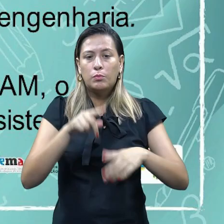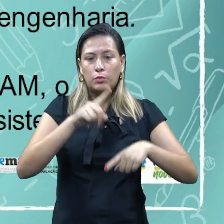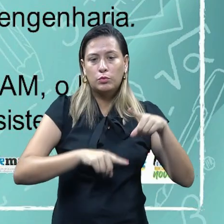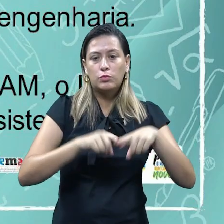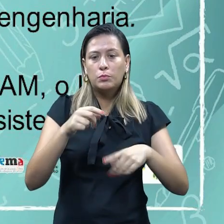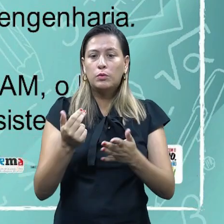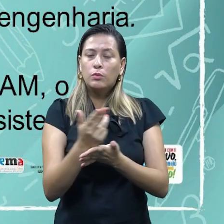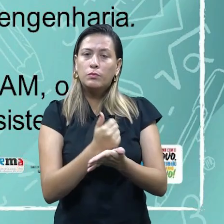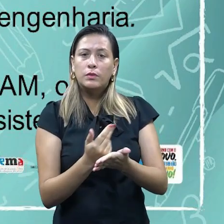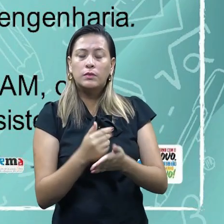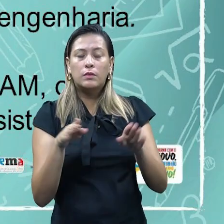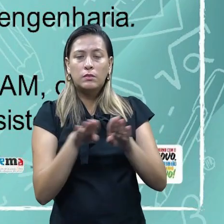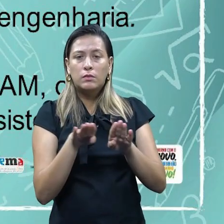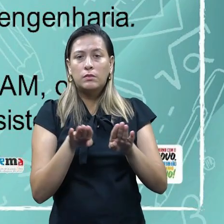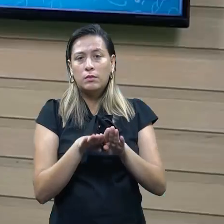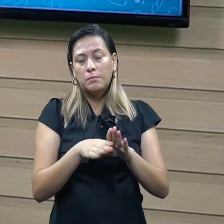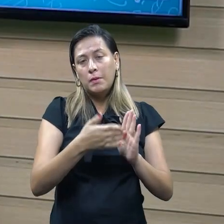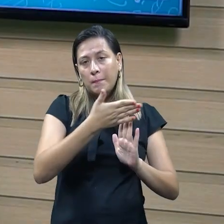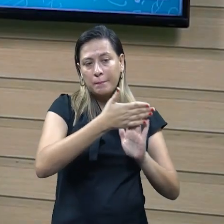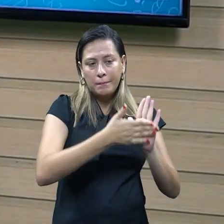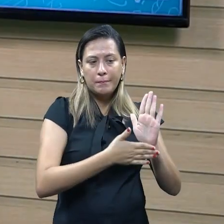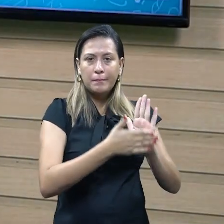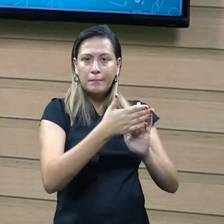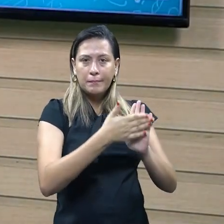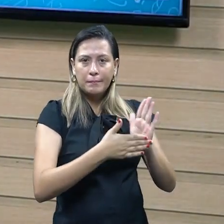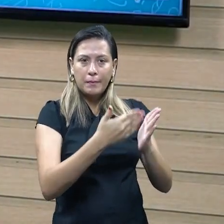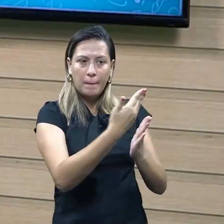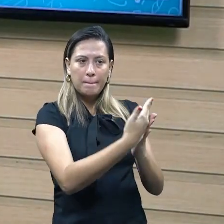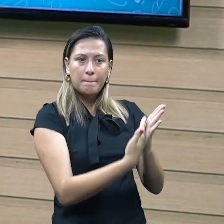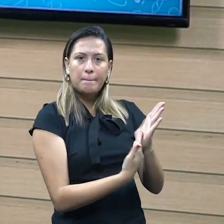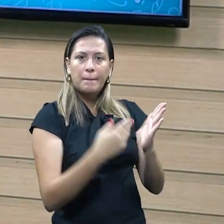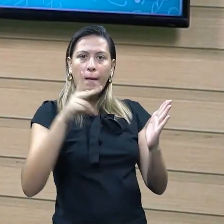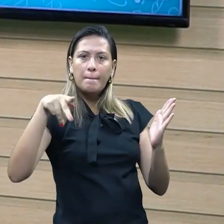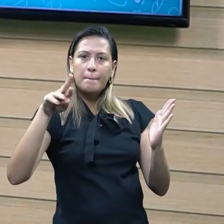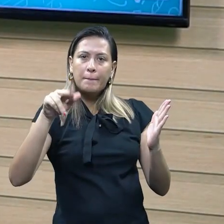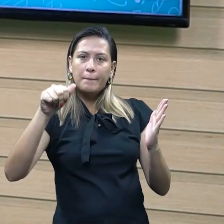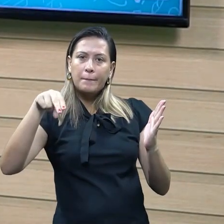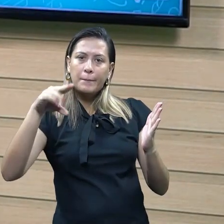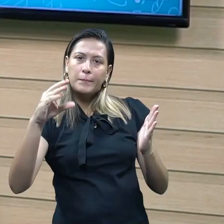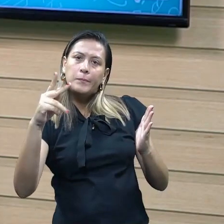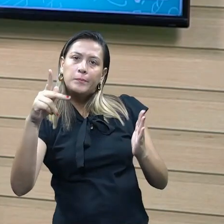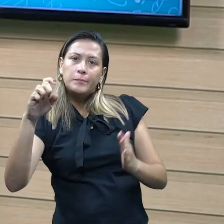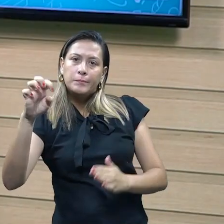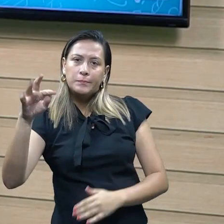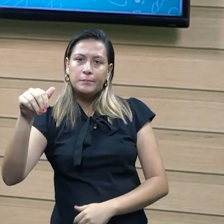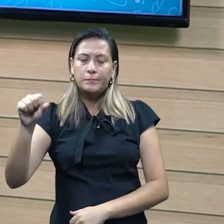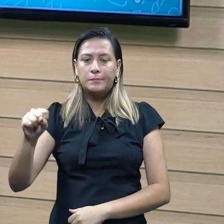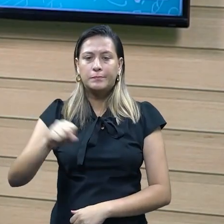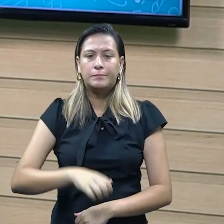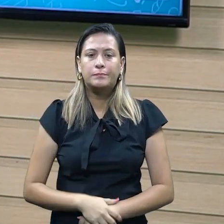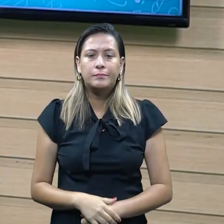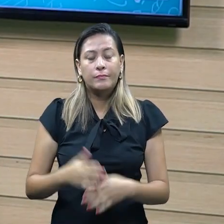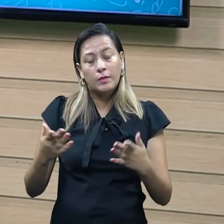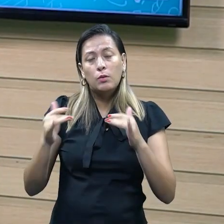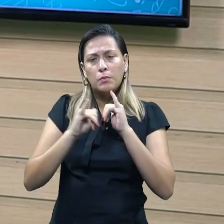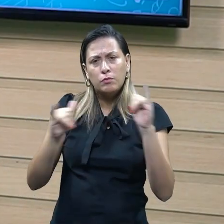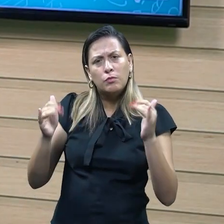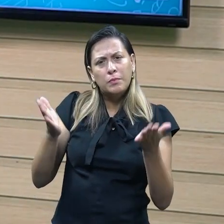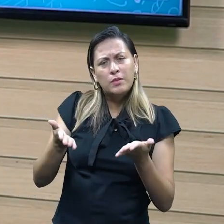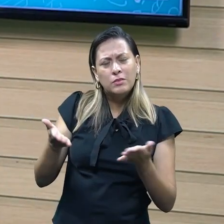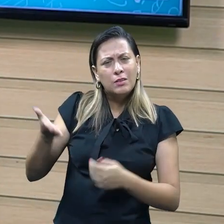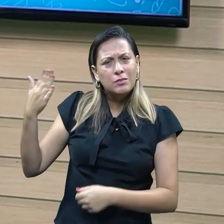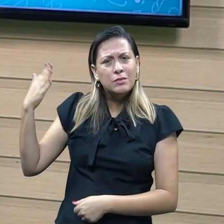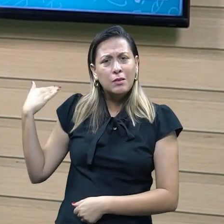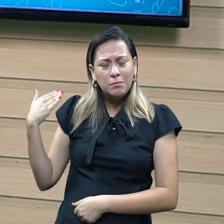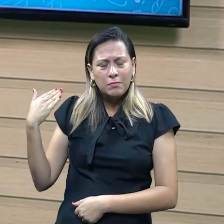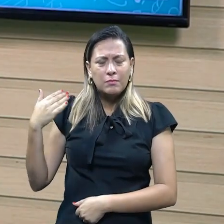instrumentos como desenhos e pranchetas. Então, como eu já havia falado antes, não muito longe, no Brasil pelo menos,